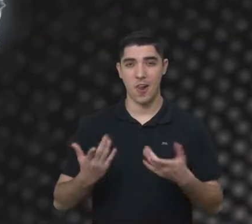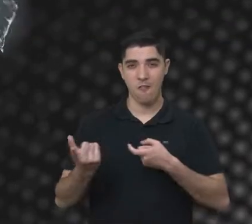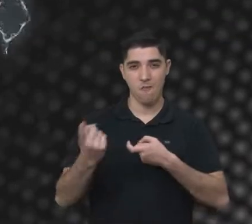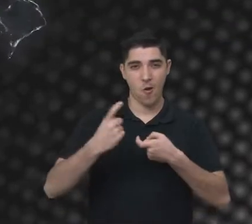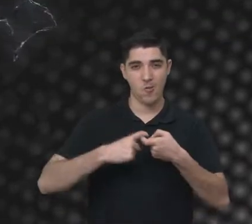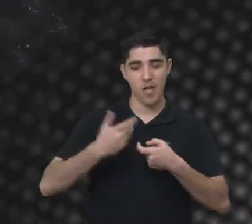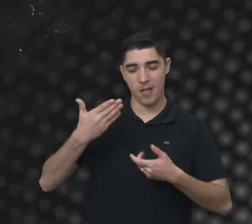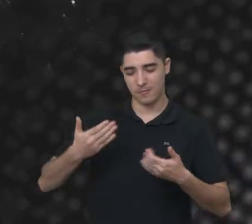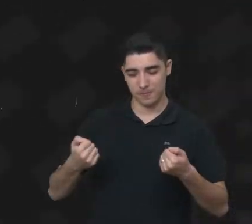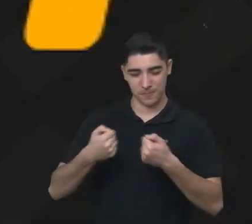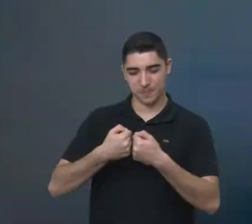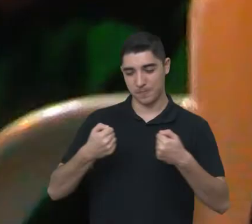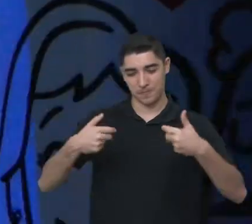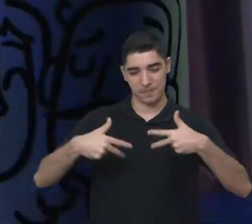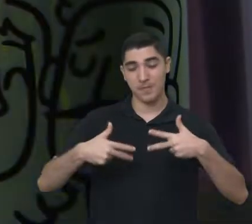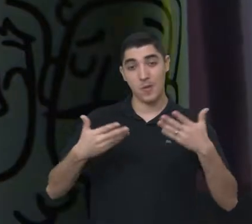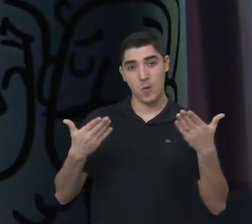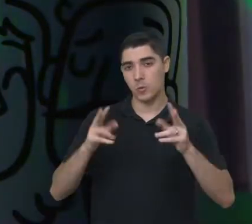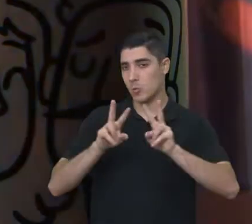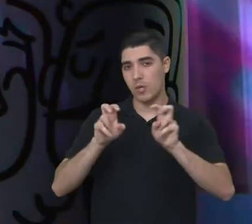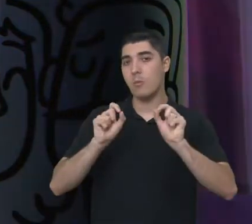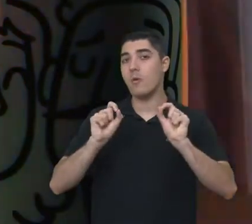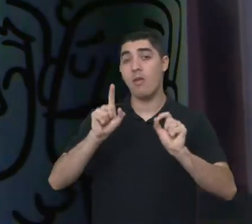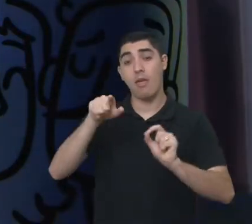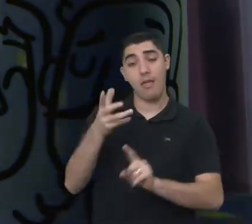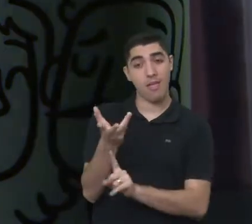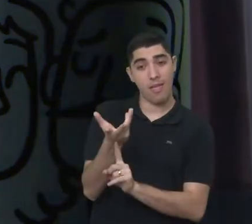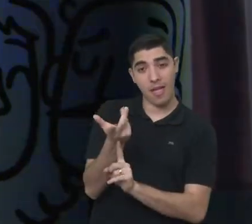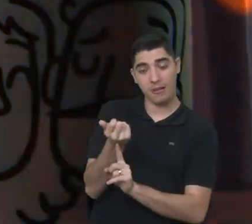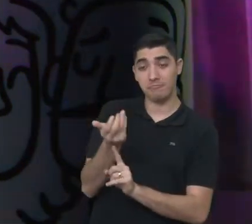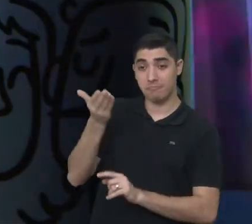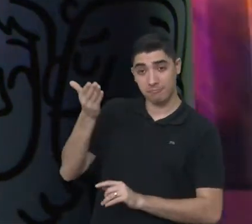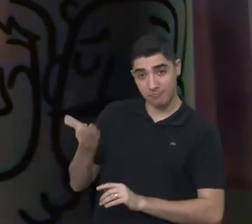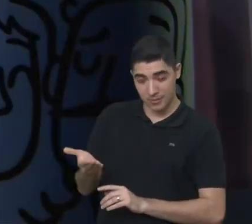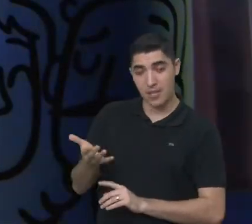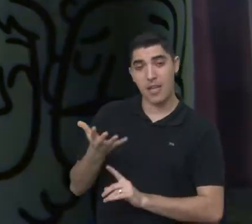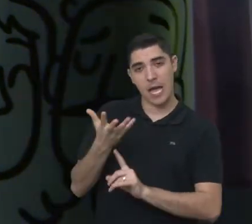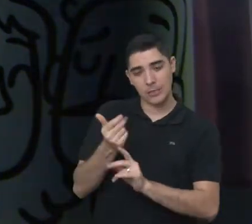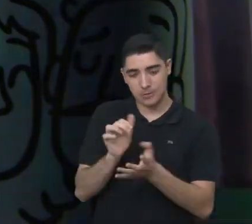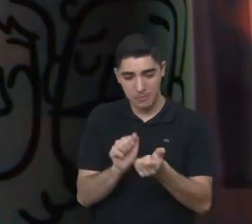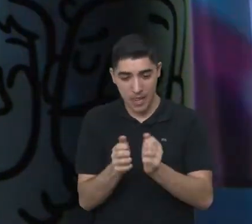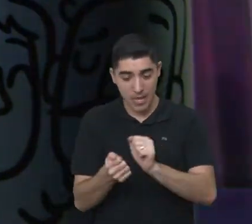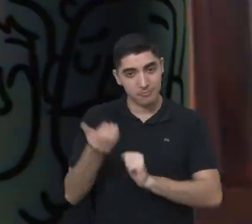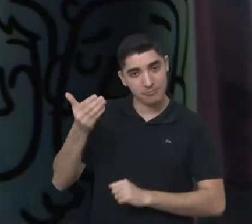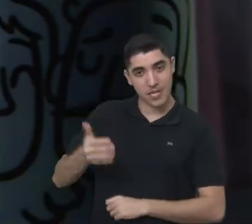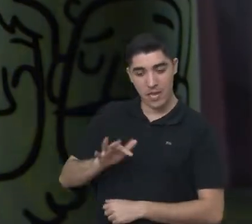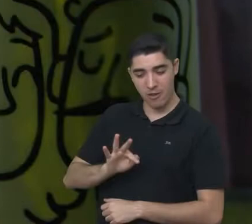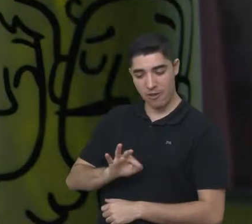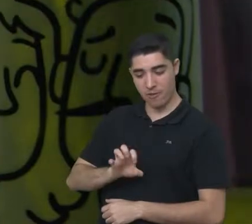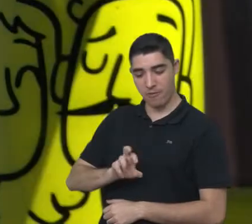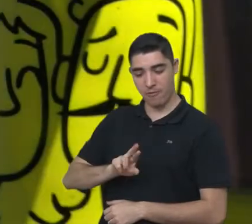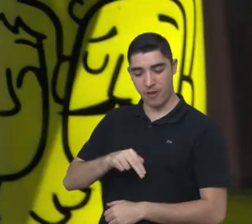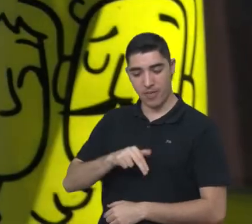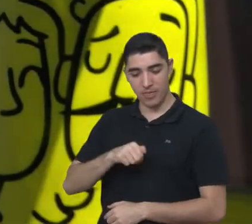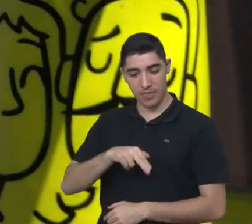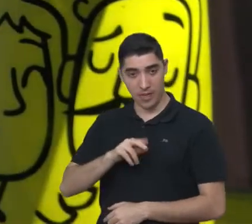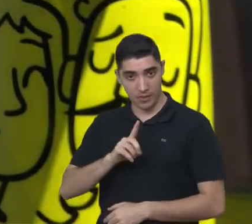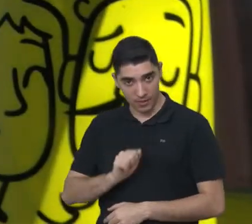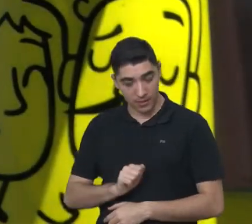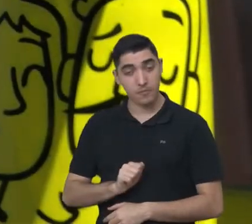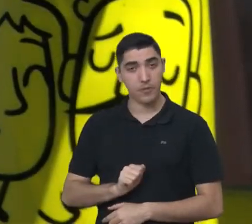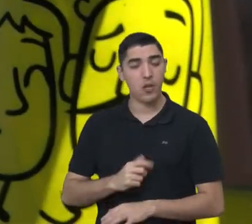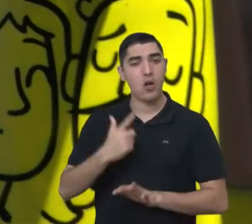Estamos de volta com Tá Ligado. Hoje o tema é arte. Estamos aqui com a artista plástica Fernanda Segolin. Ó, e